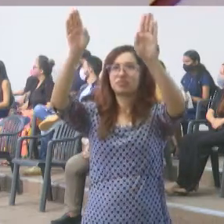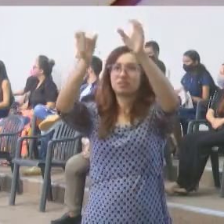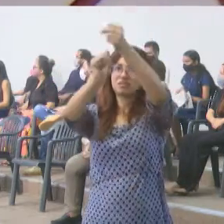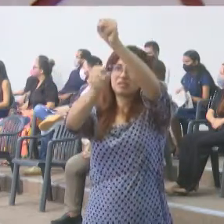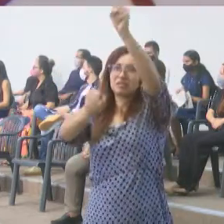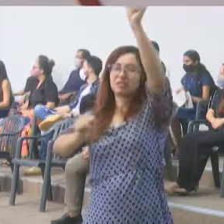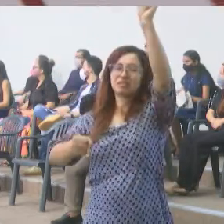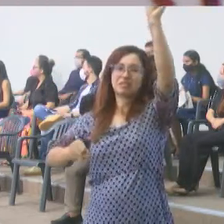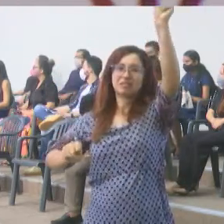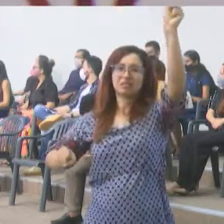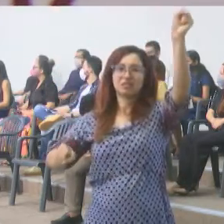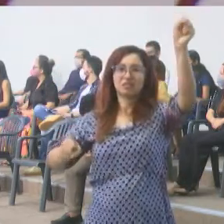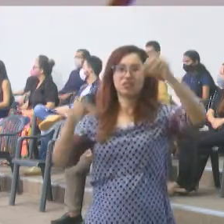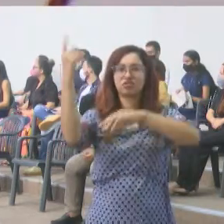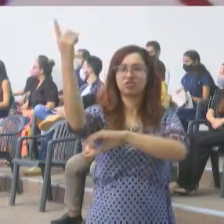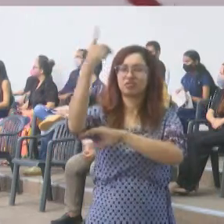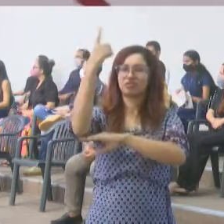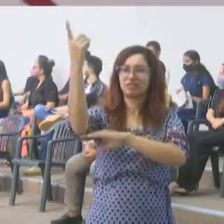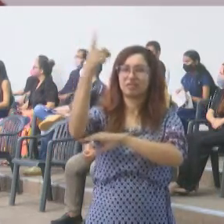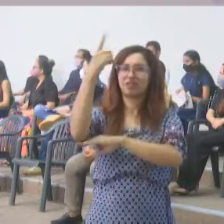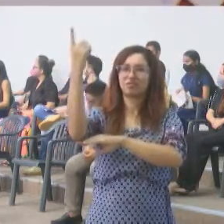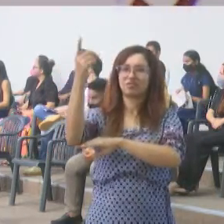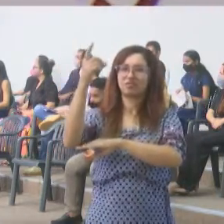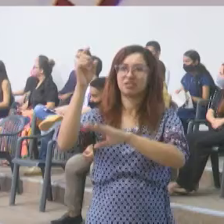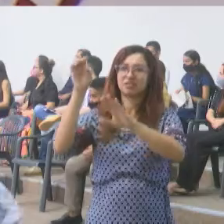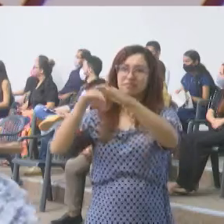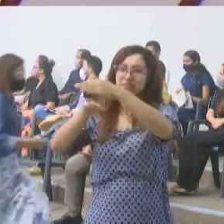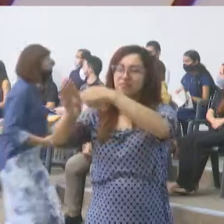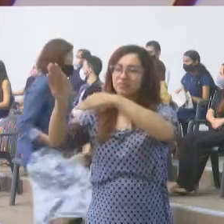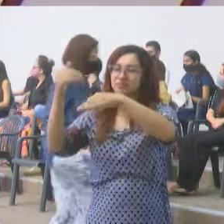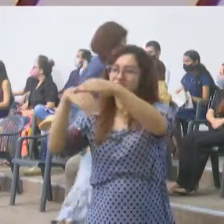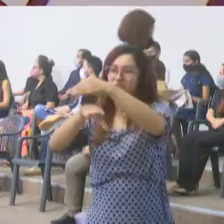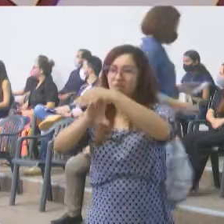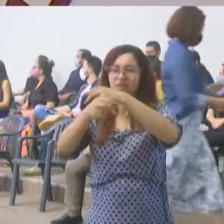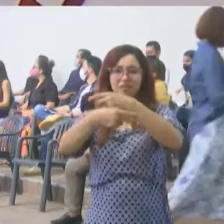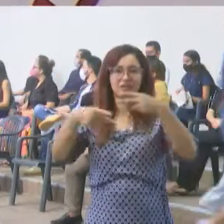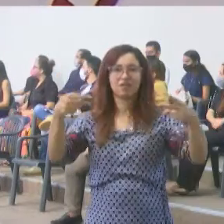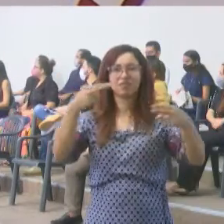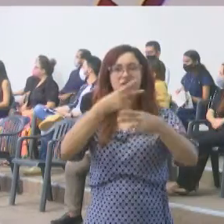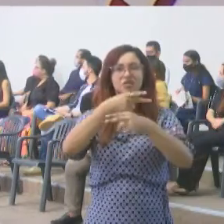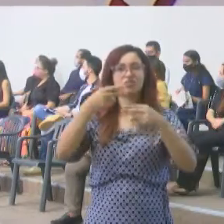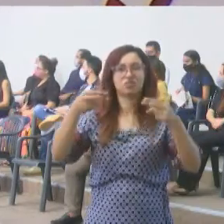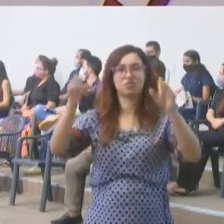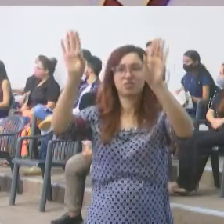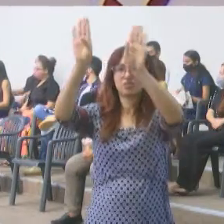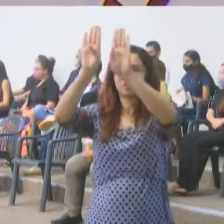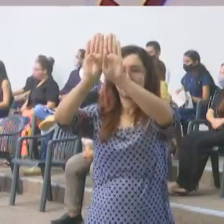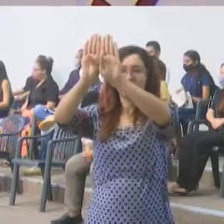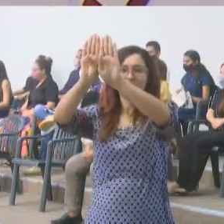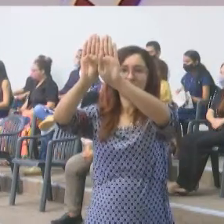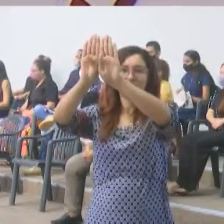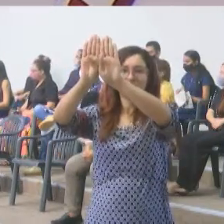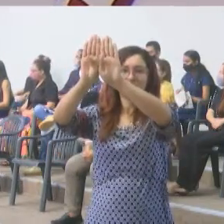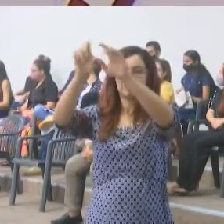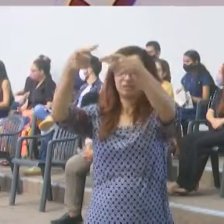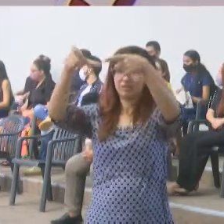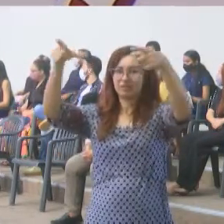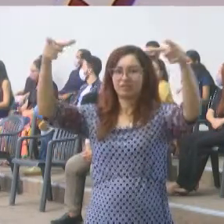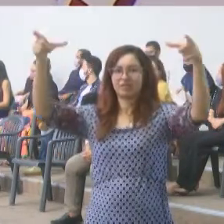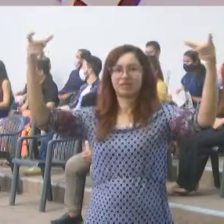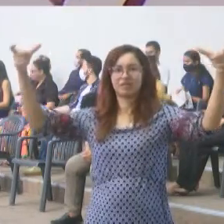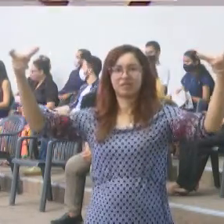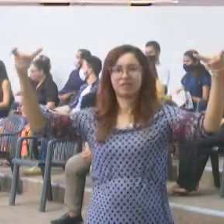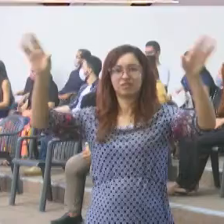Davi, que é onde Davi guardava todos os armamentos que ele conquistou. E naquela entrada tem um local amplo, grande, como se fosse